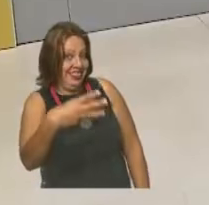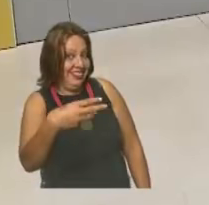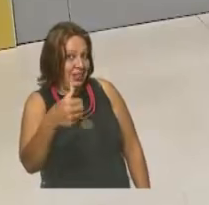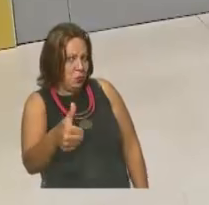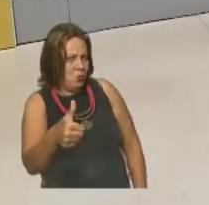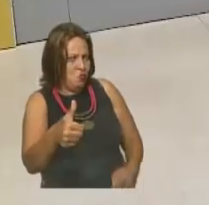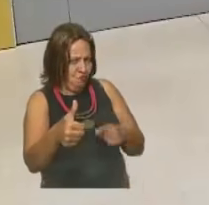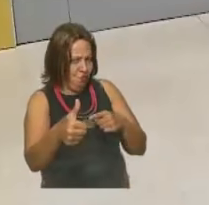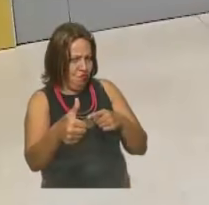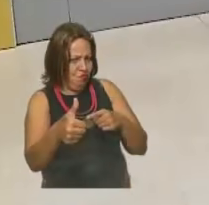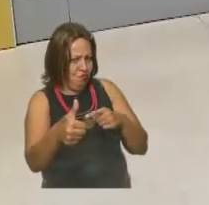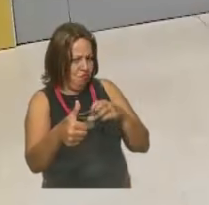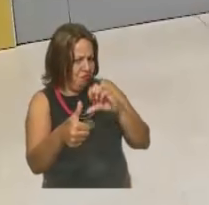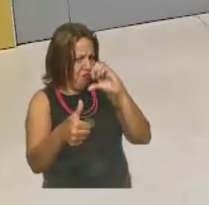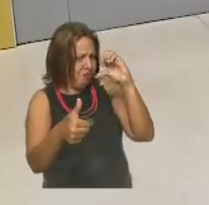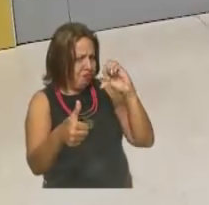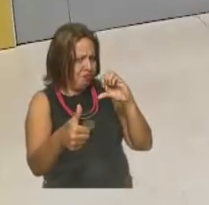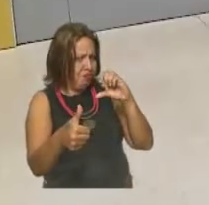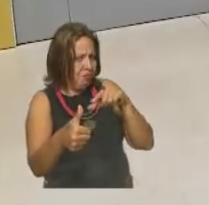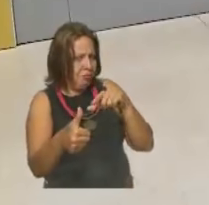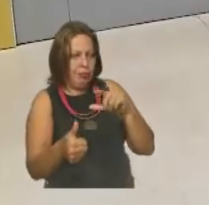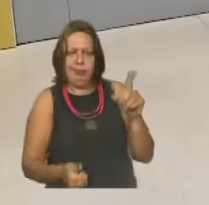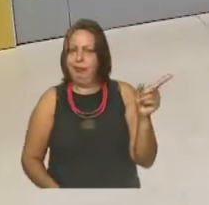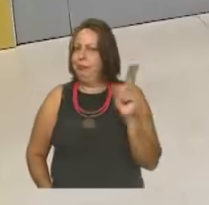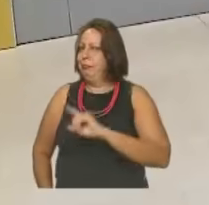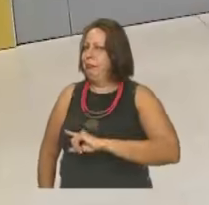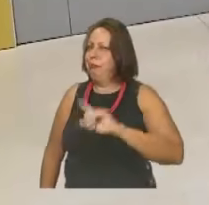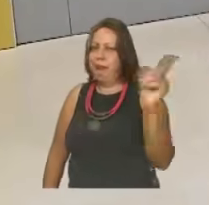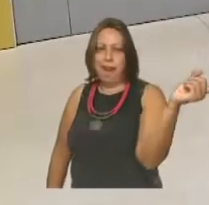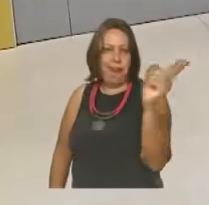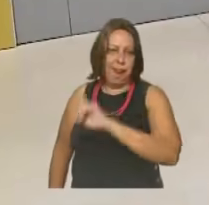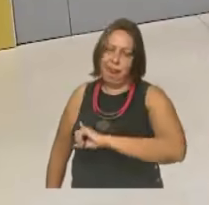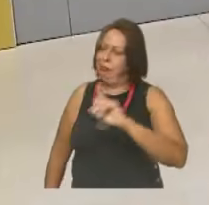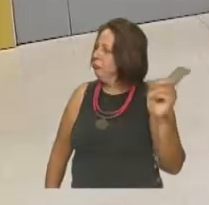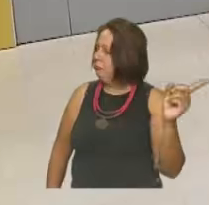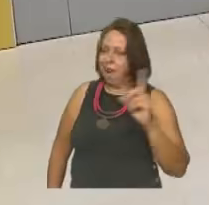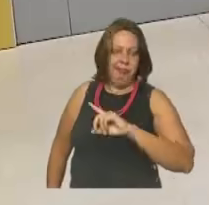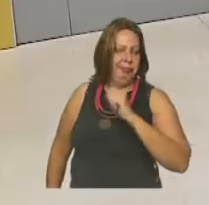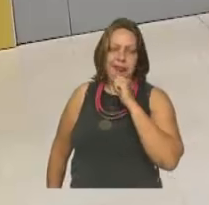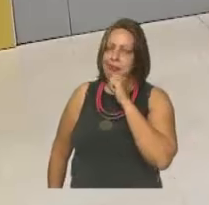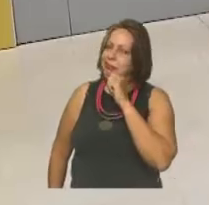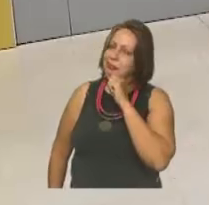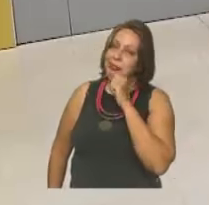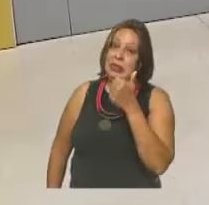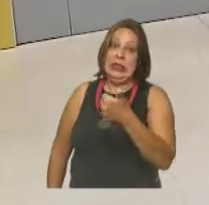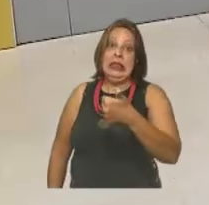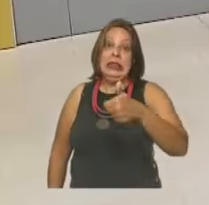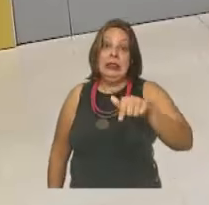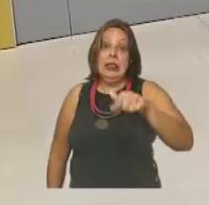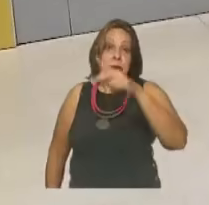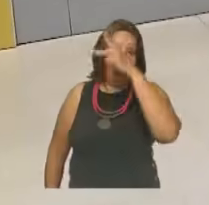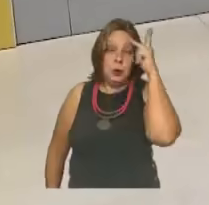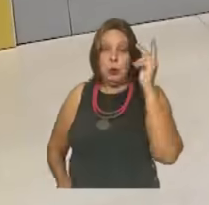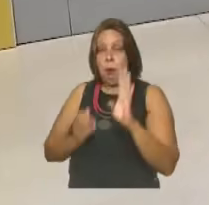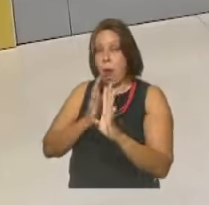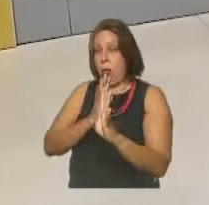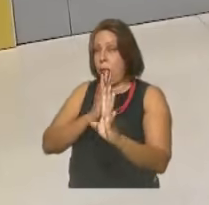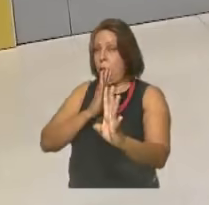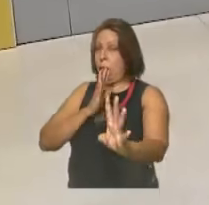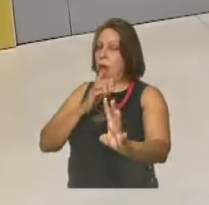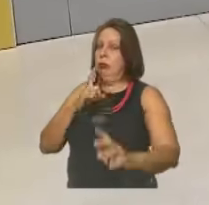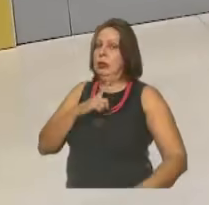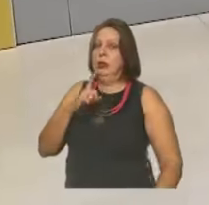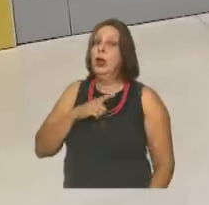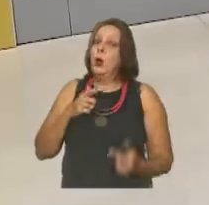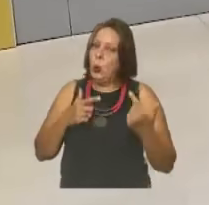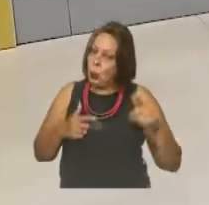você, 31? 31! Não, não, não, não, não foi dessa vez. 17 títulos esperando, pode chamar mais uma,